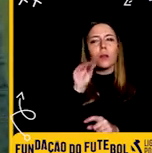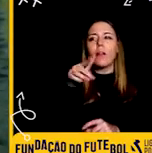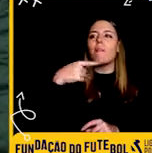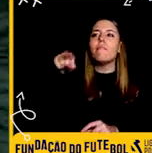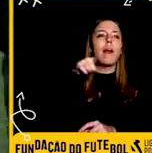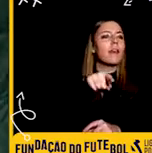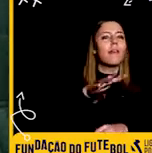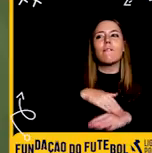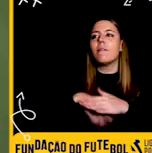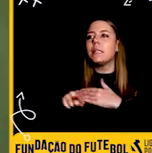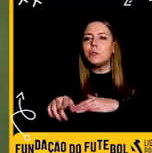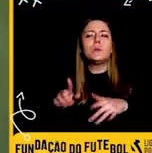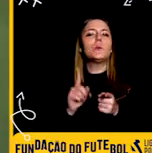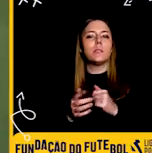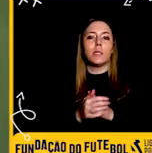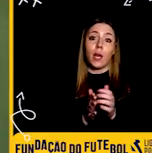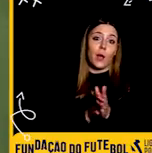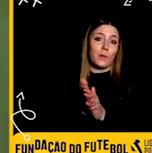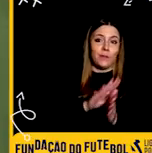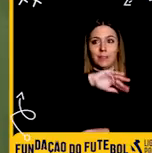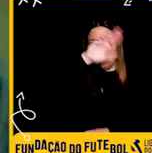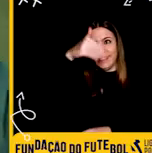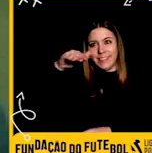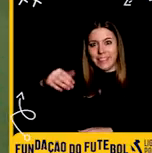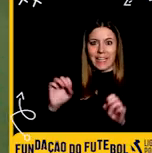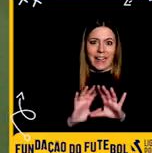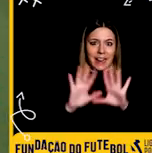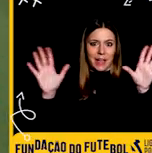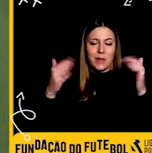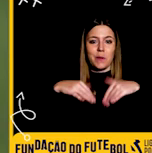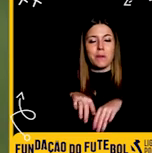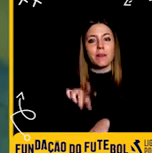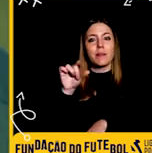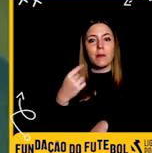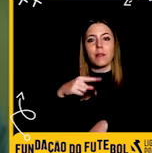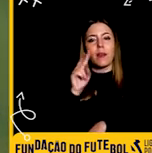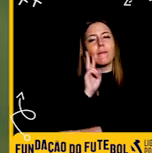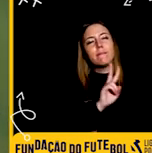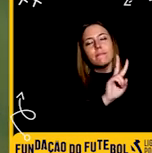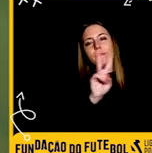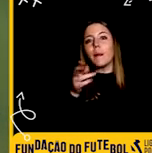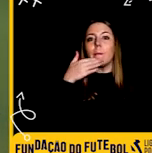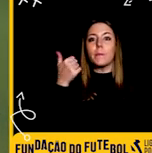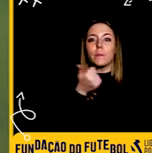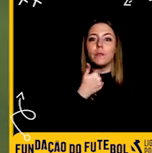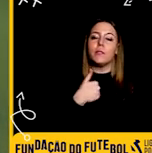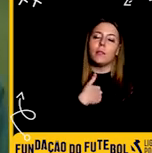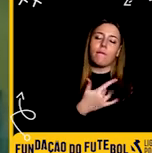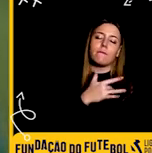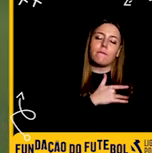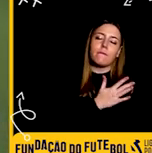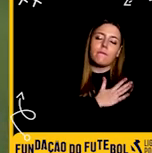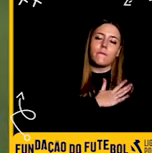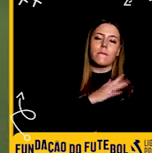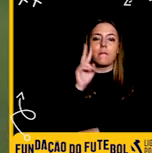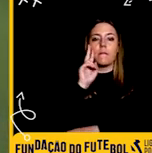vai acolá, faz isto, faz aquilo outro? O que eu costumo dizer é aproveitar, é a serra, como é óbvio, mas tem umas paisagens bonitas e eu adoro o